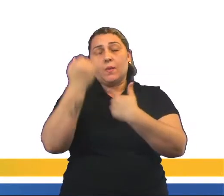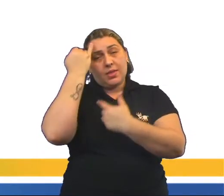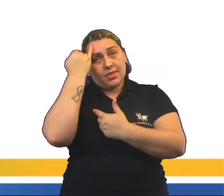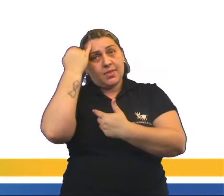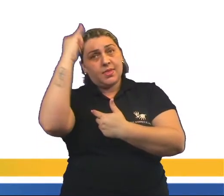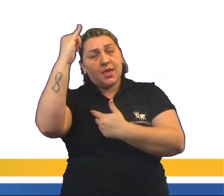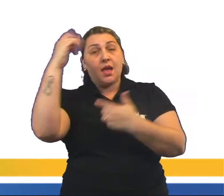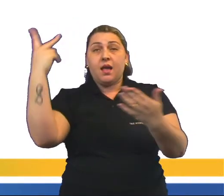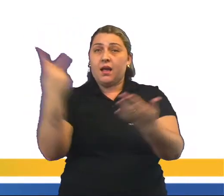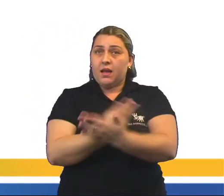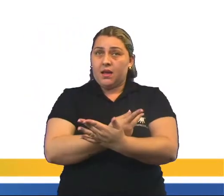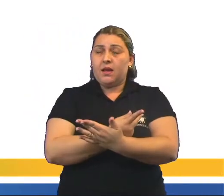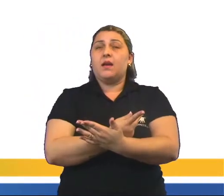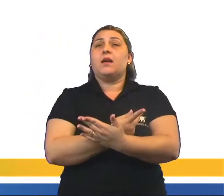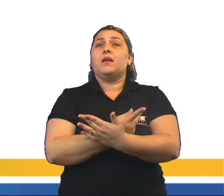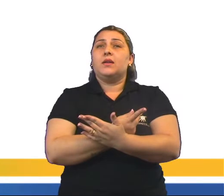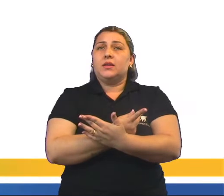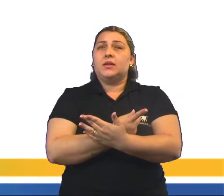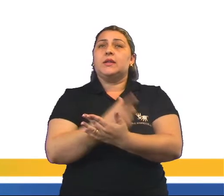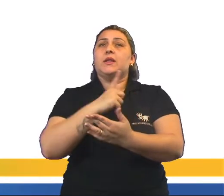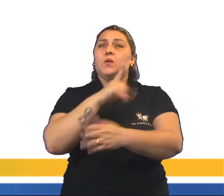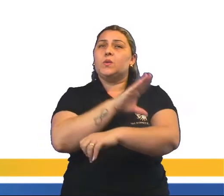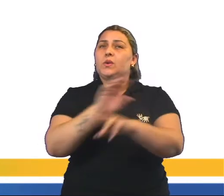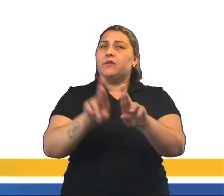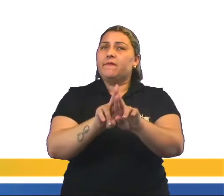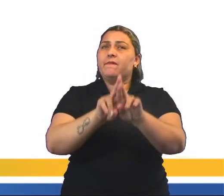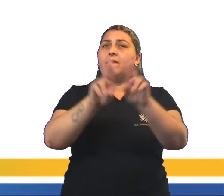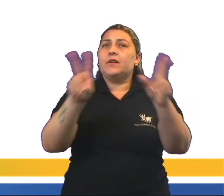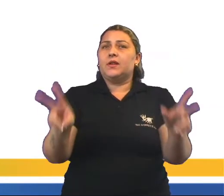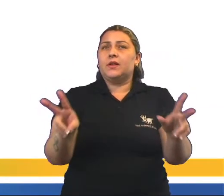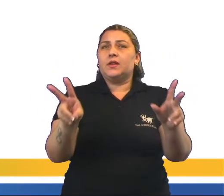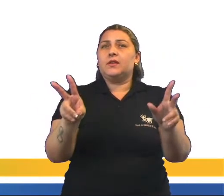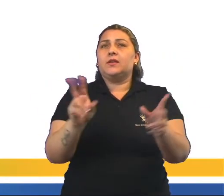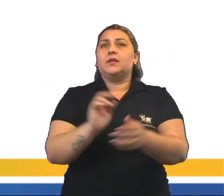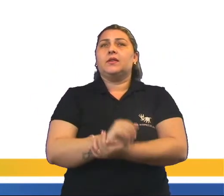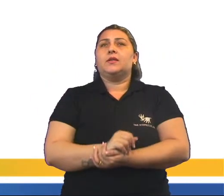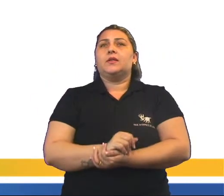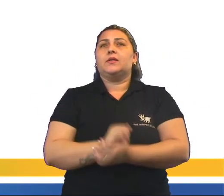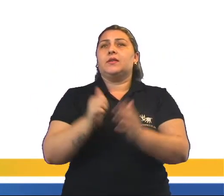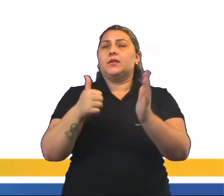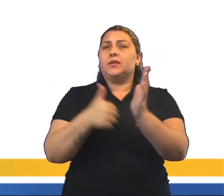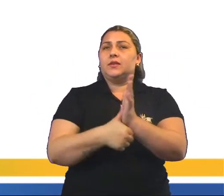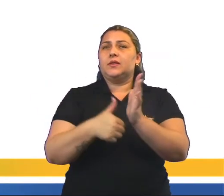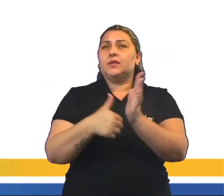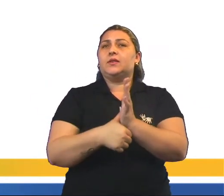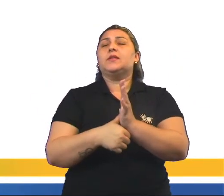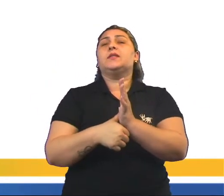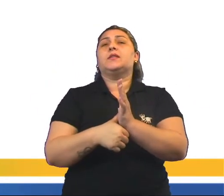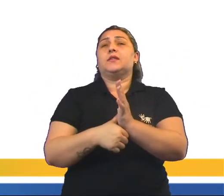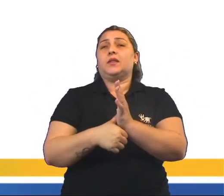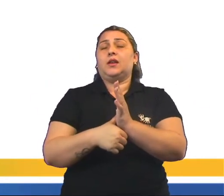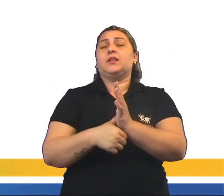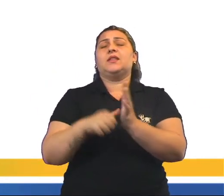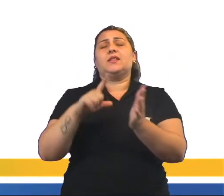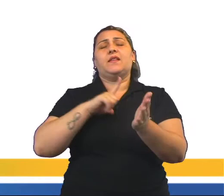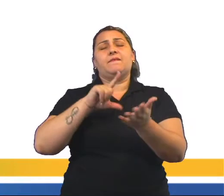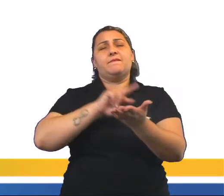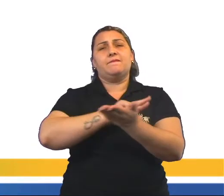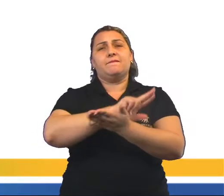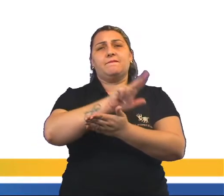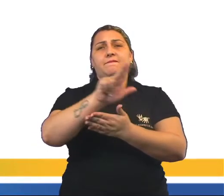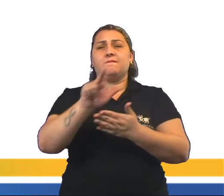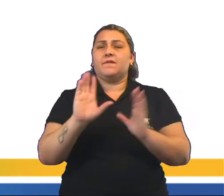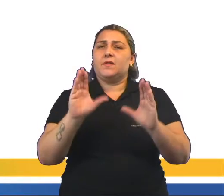ideia equivocada, né, que reduz culturas tão diferenciadas a uma entidade supraétnicas. A gente tem várias